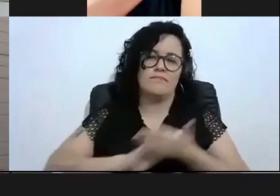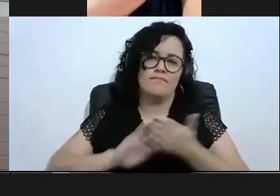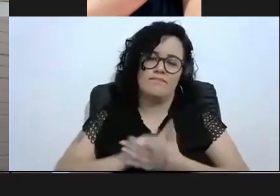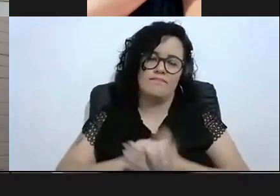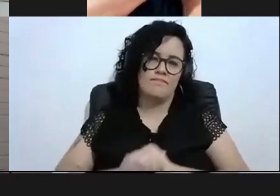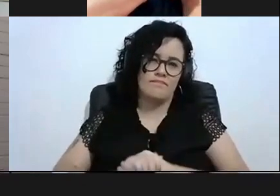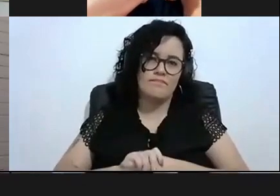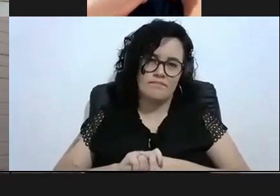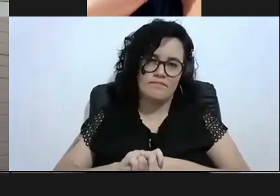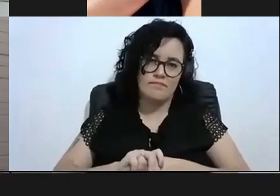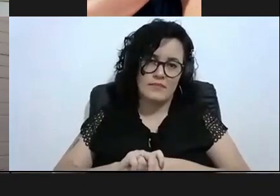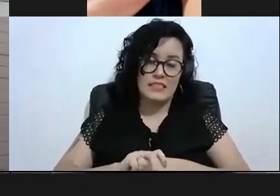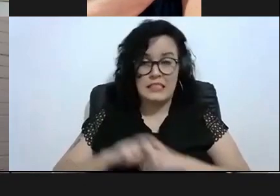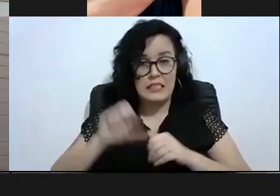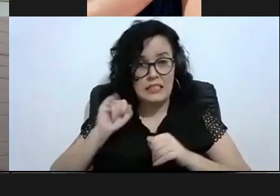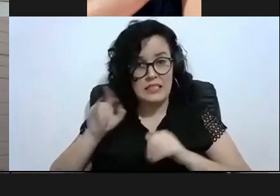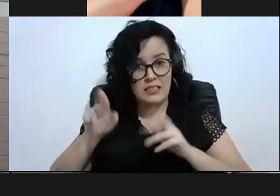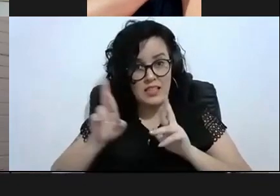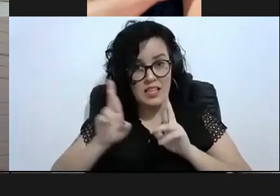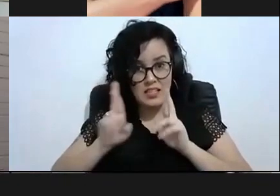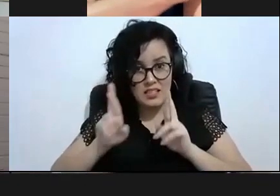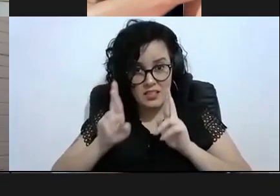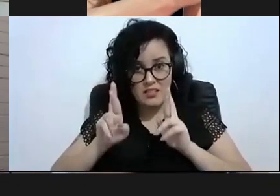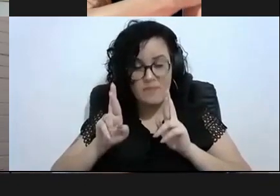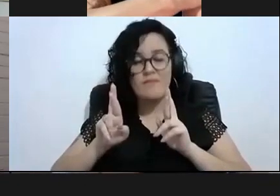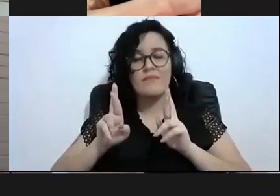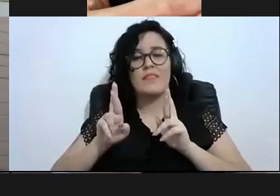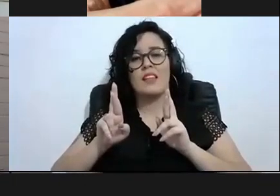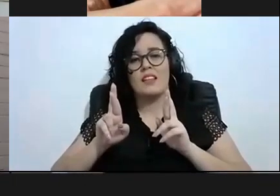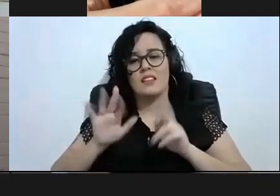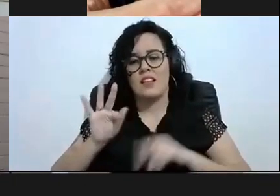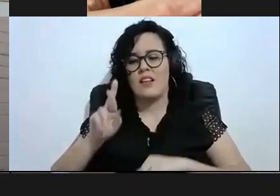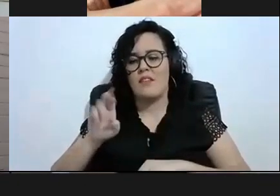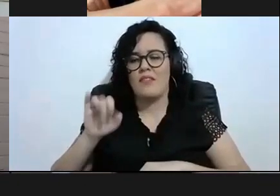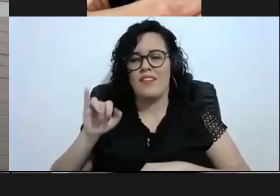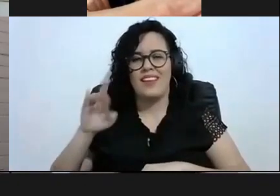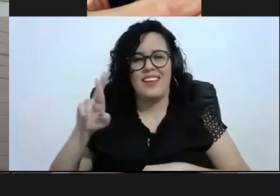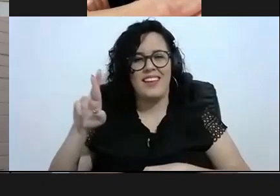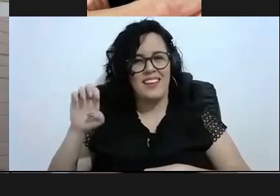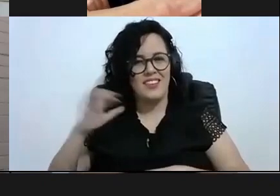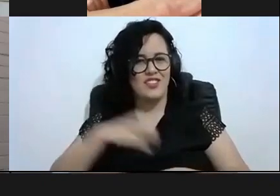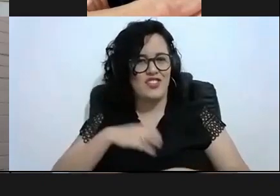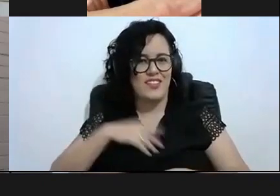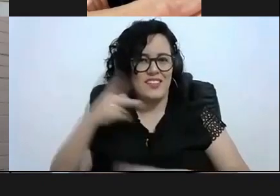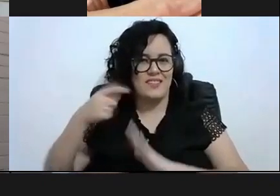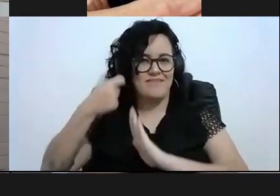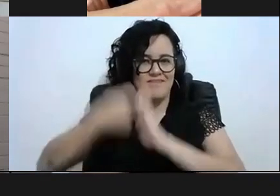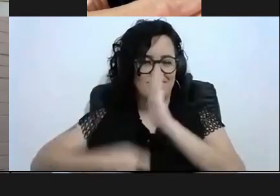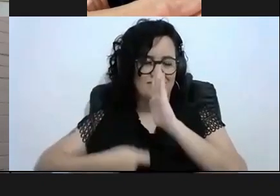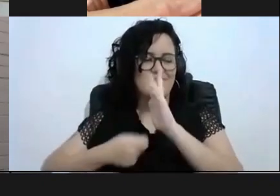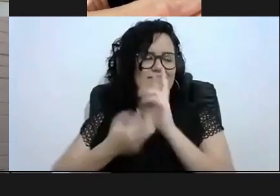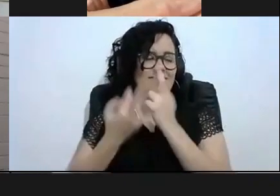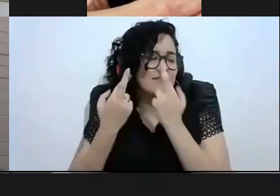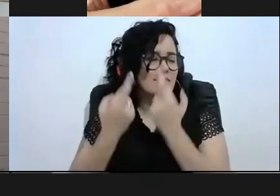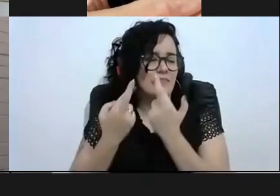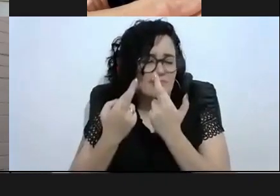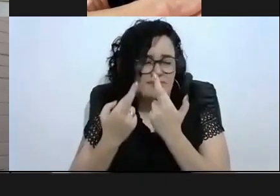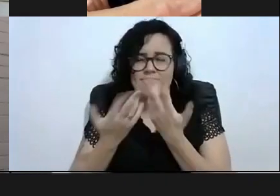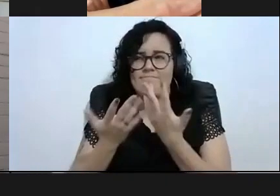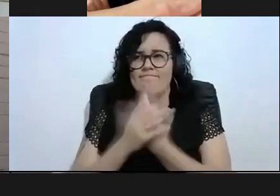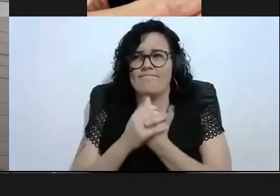puder ser um esperançar freiriano, melhor ainda, né. É um pouco difícil, às vezes a gente se sente